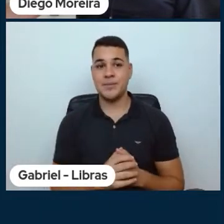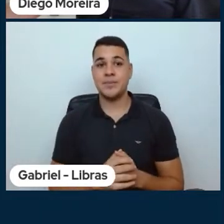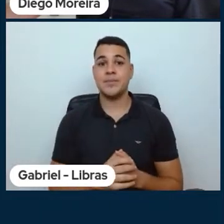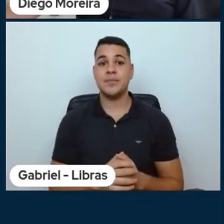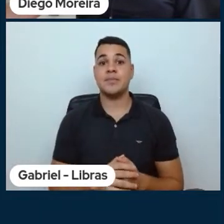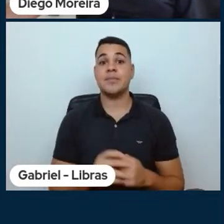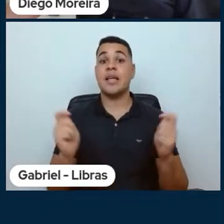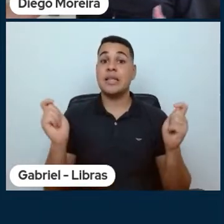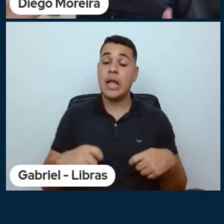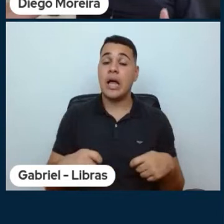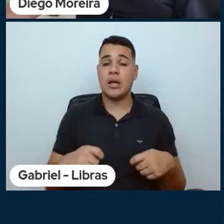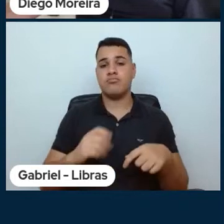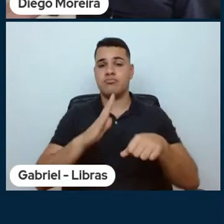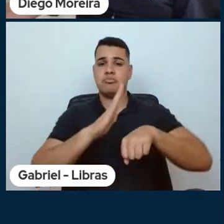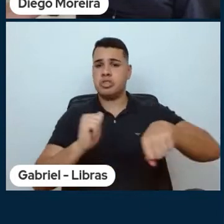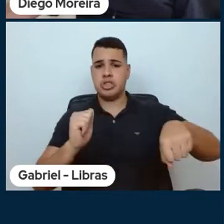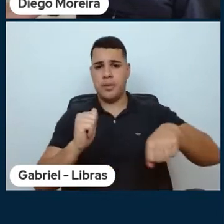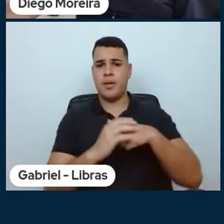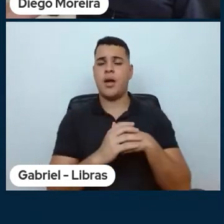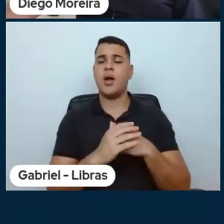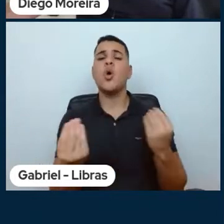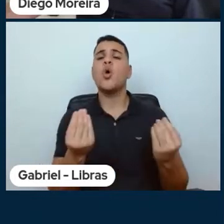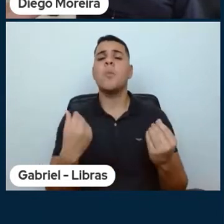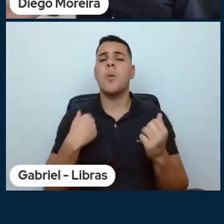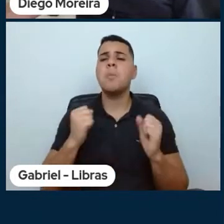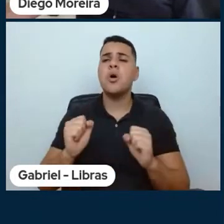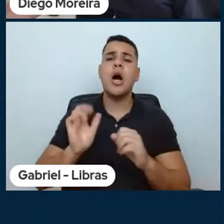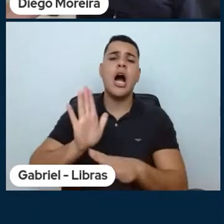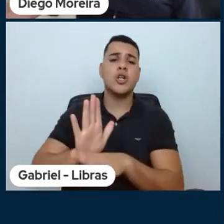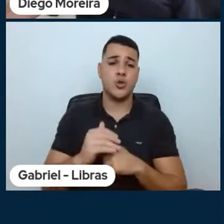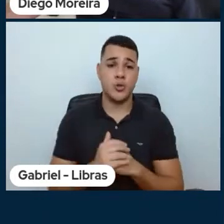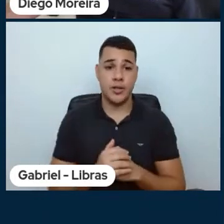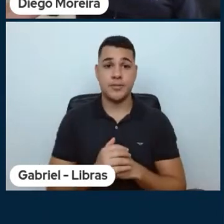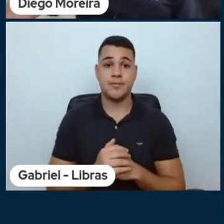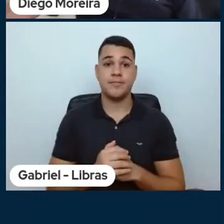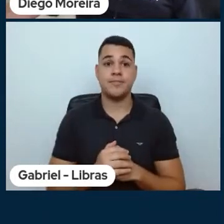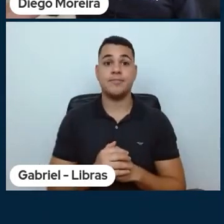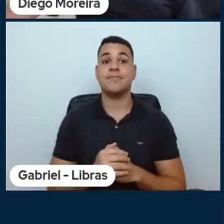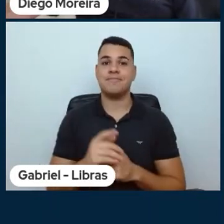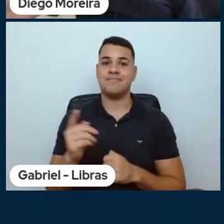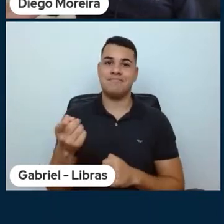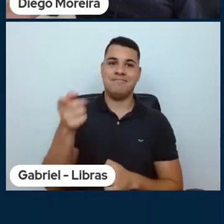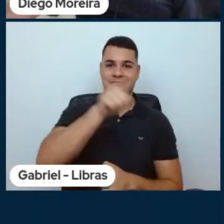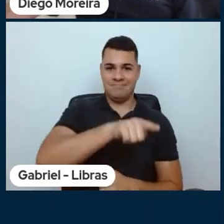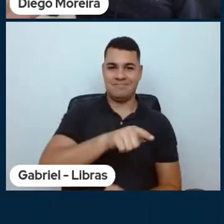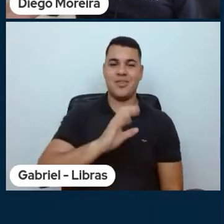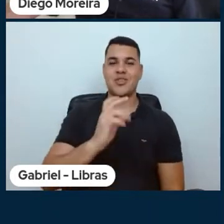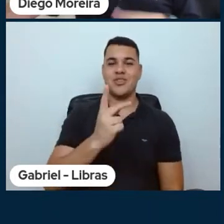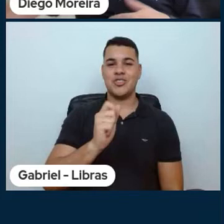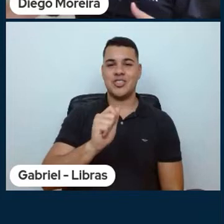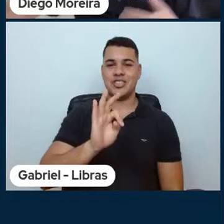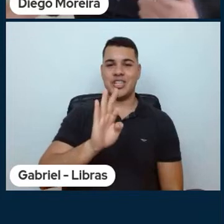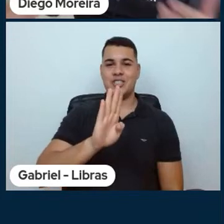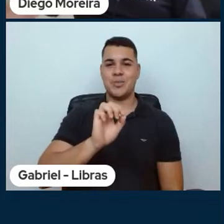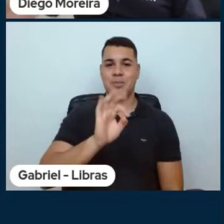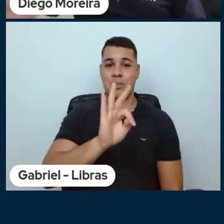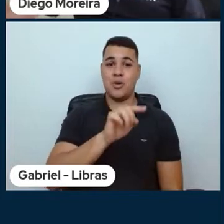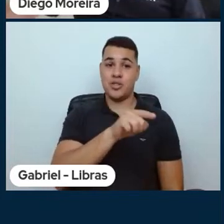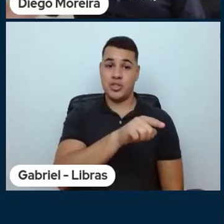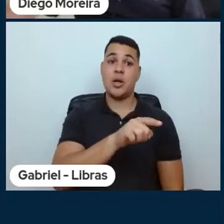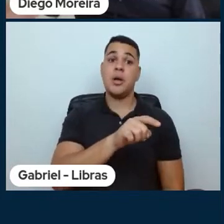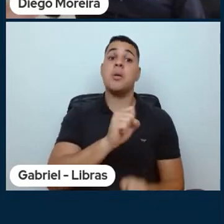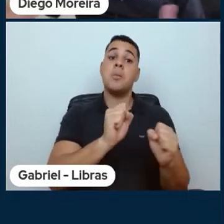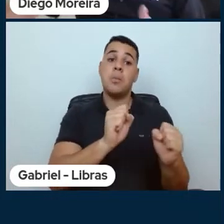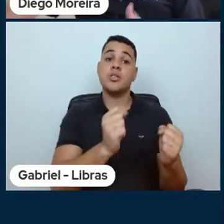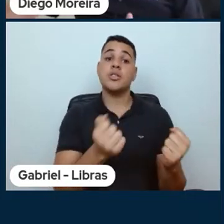a chamada, né, de como que eu posso te ajudar em português, e nela a gente criou, né, um formato que você dá o poder para o usuário